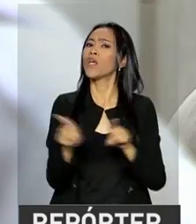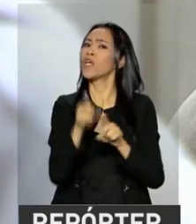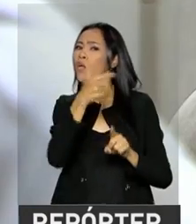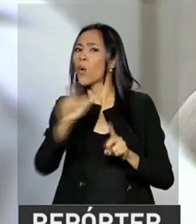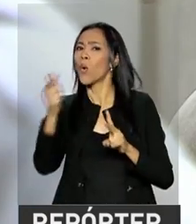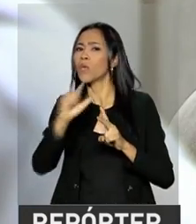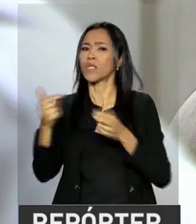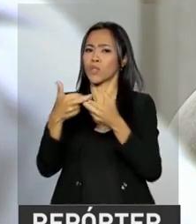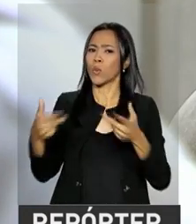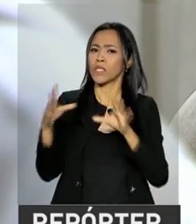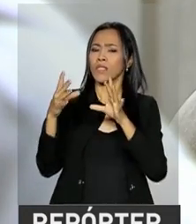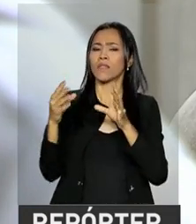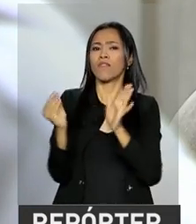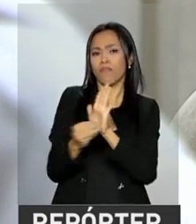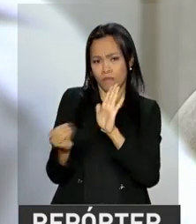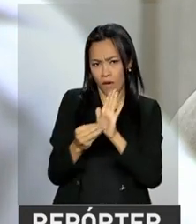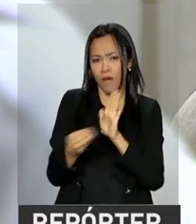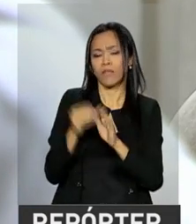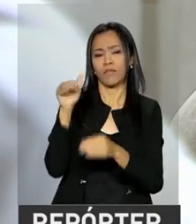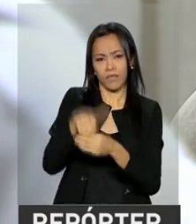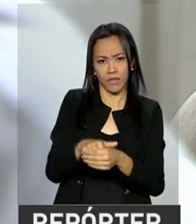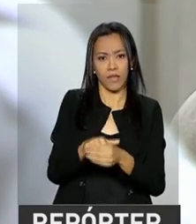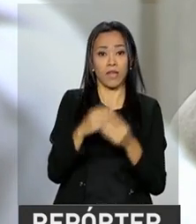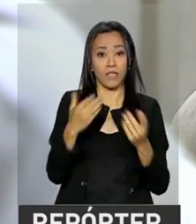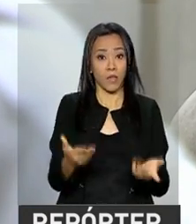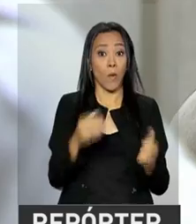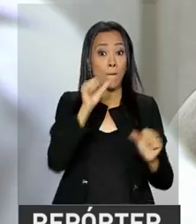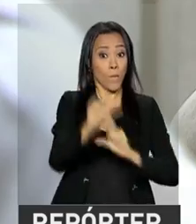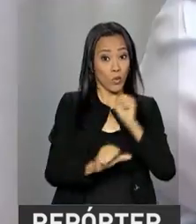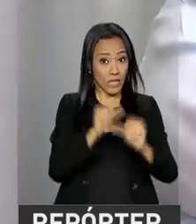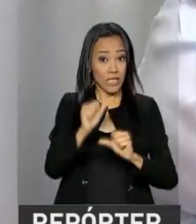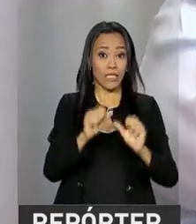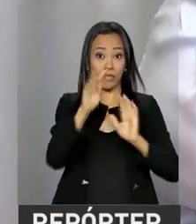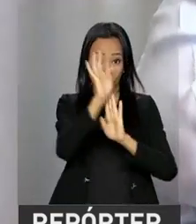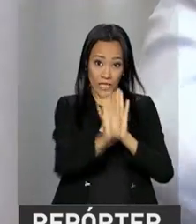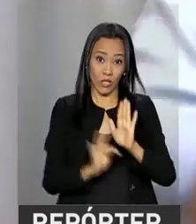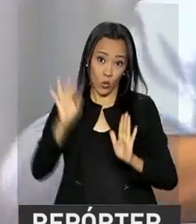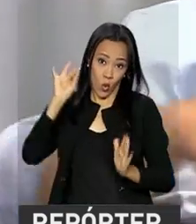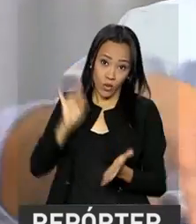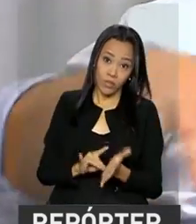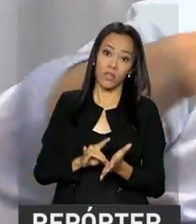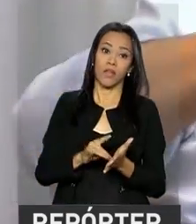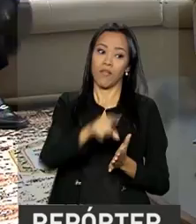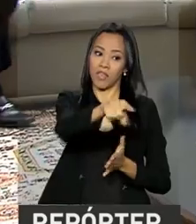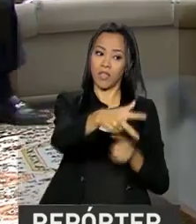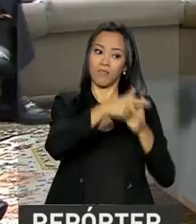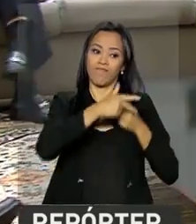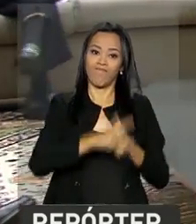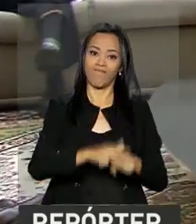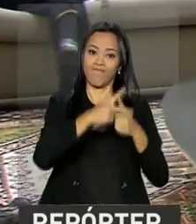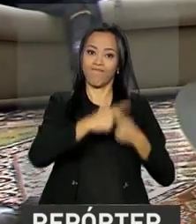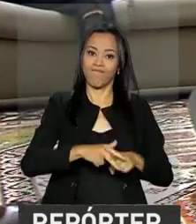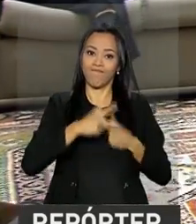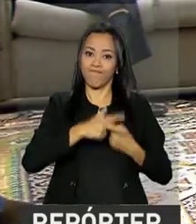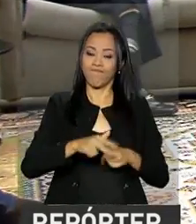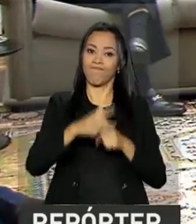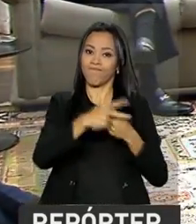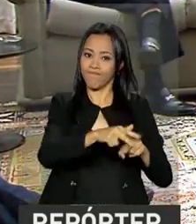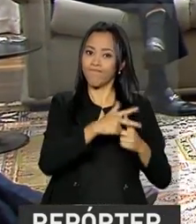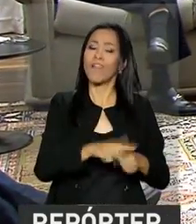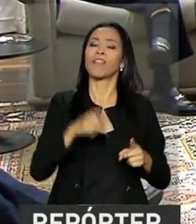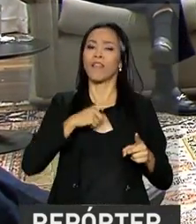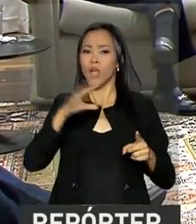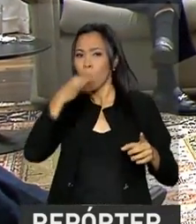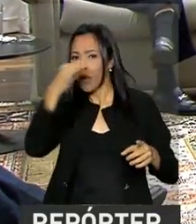votados para o governo as mudanças no projeto original feitas pelos parlamentares contam com a participação